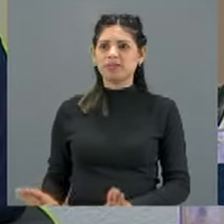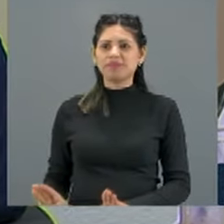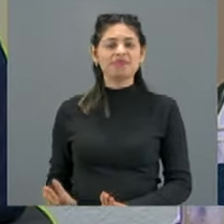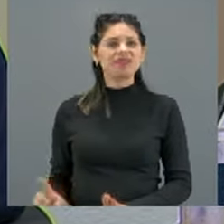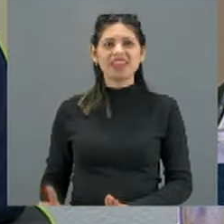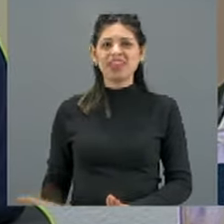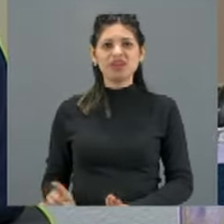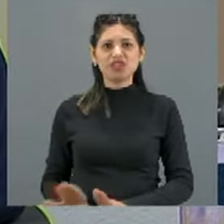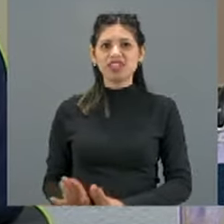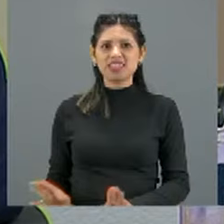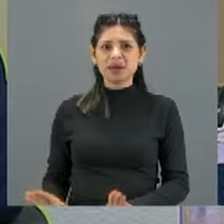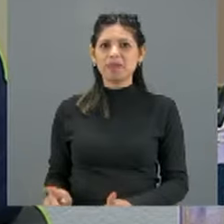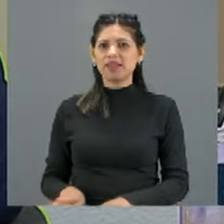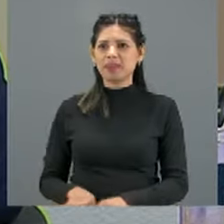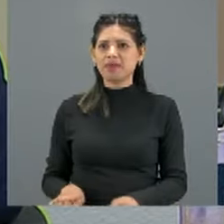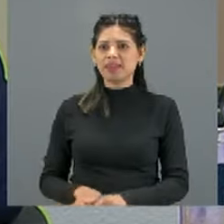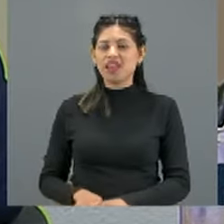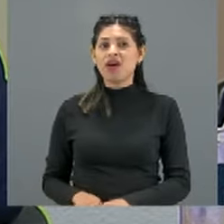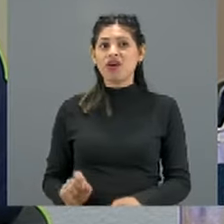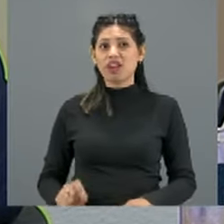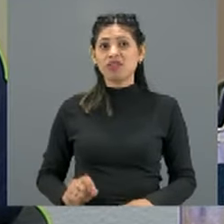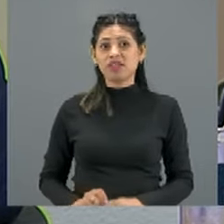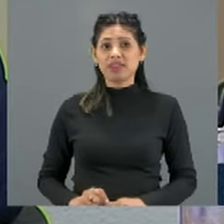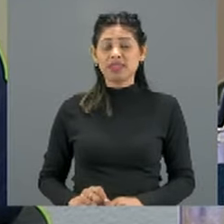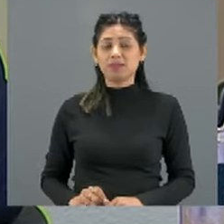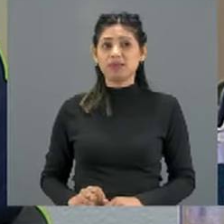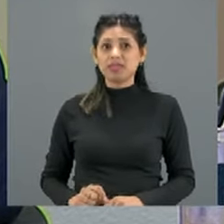Então, é muito difícil, neste momento,